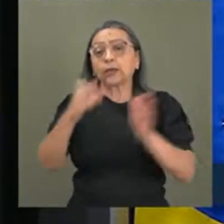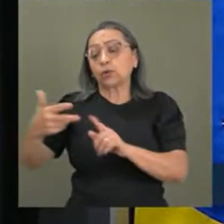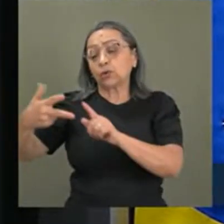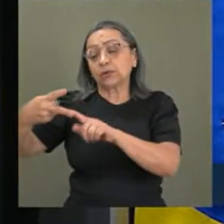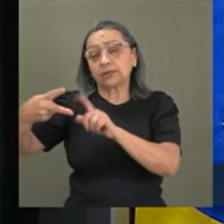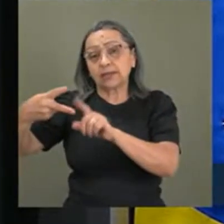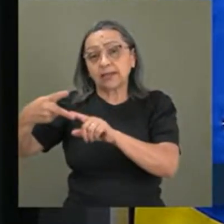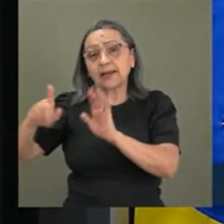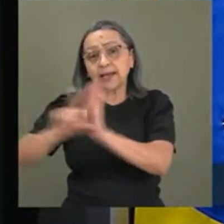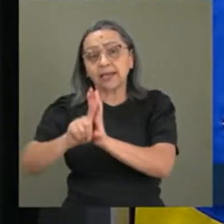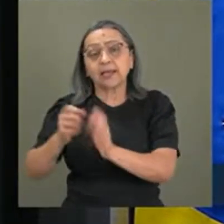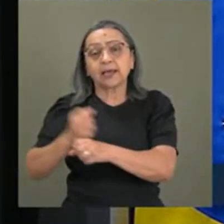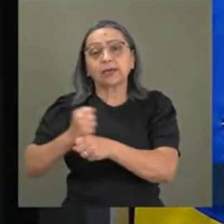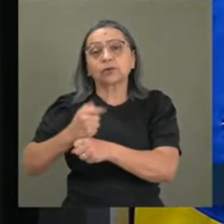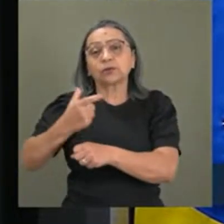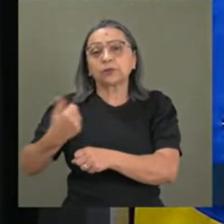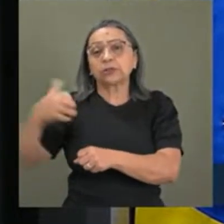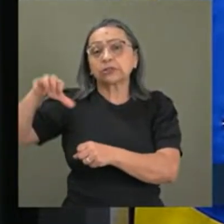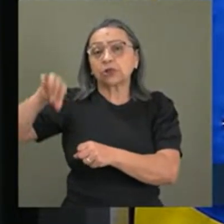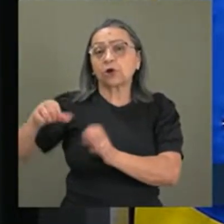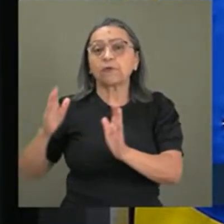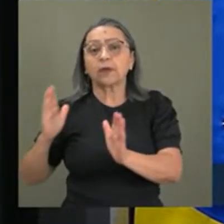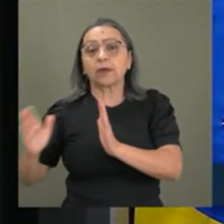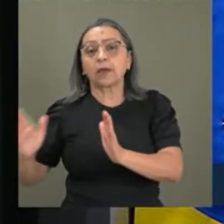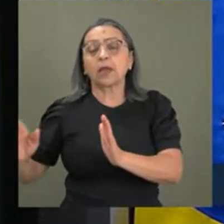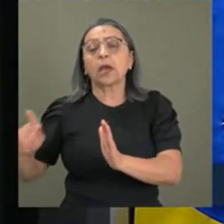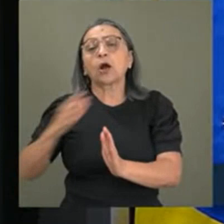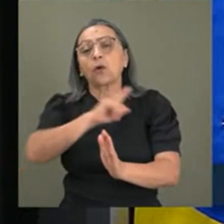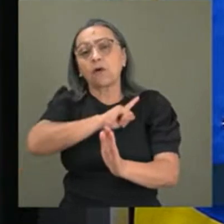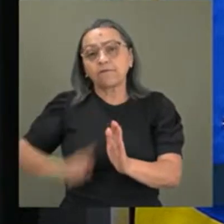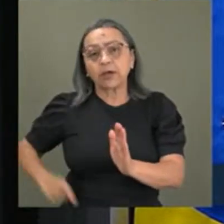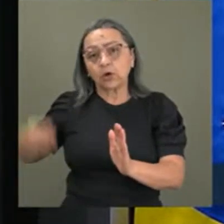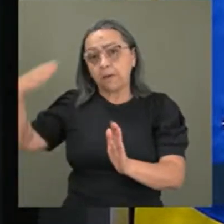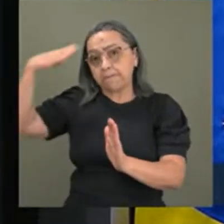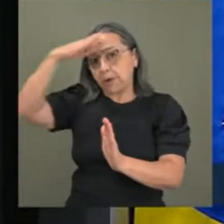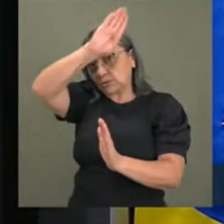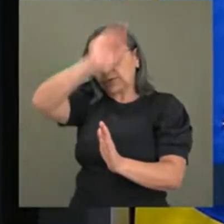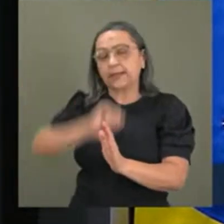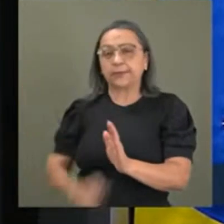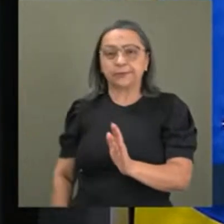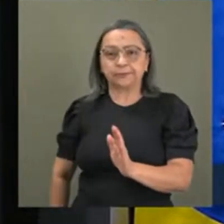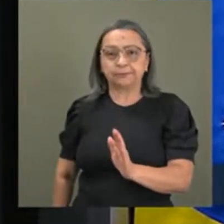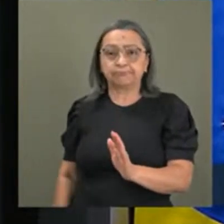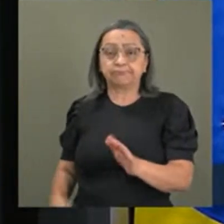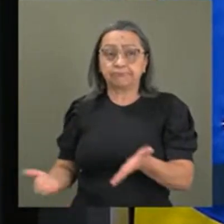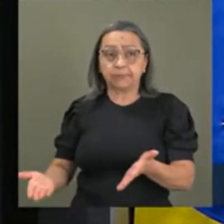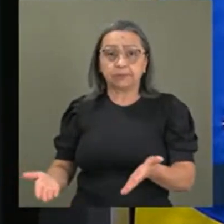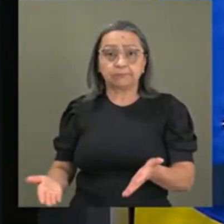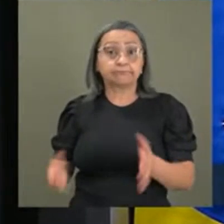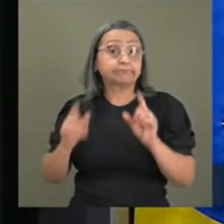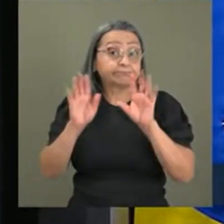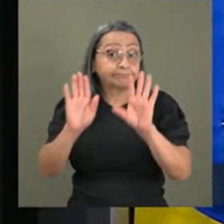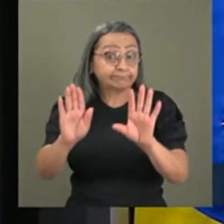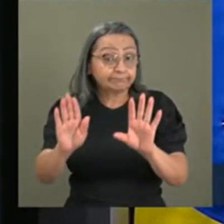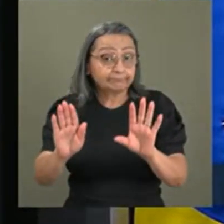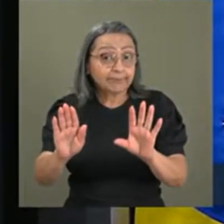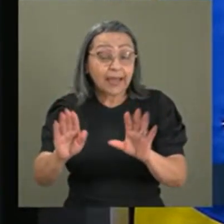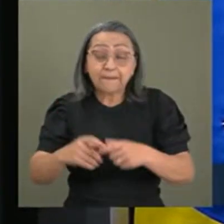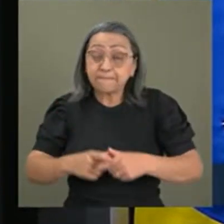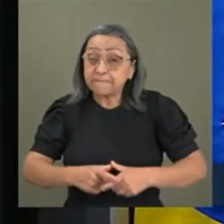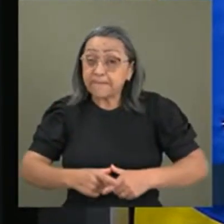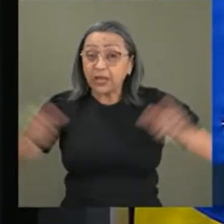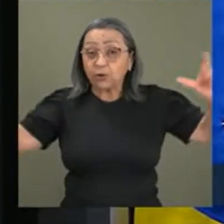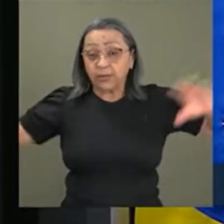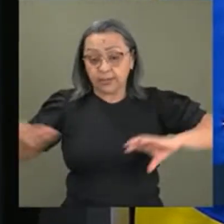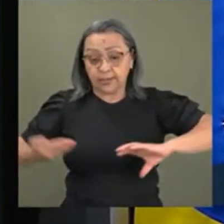em 2019, no governo Bolsonaro. Detalhe, a ampla maioria das duas